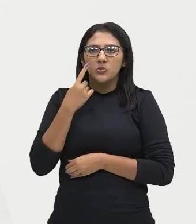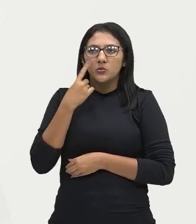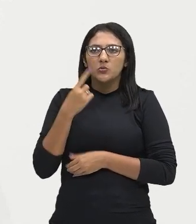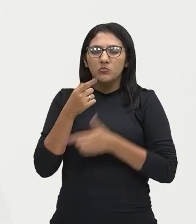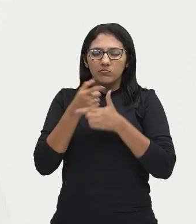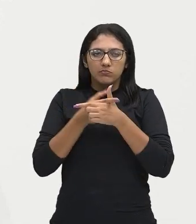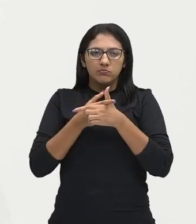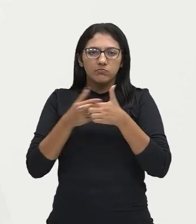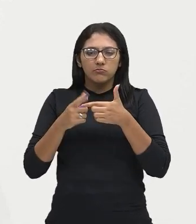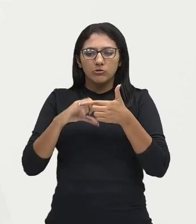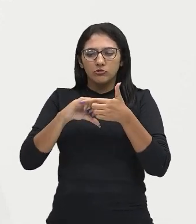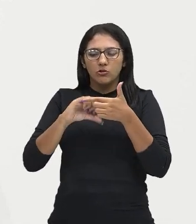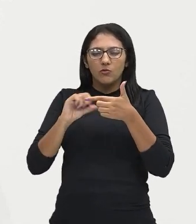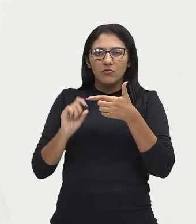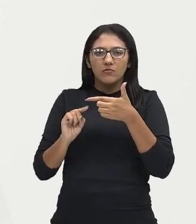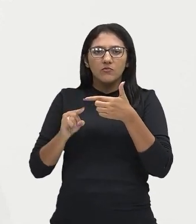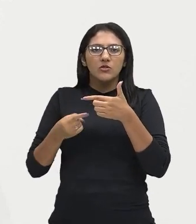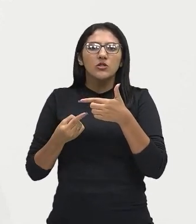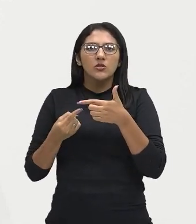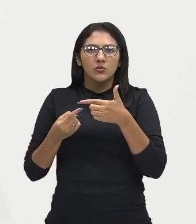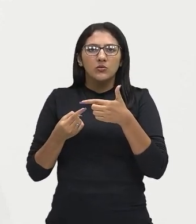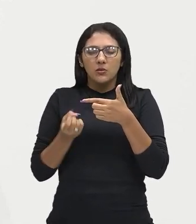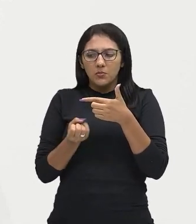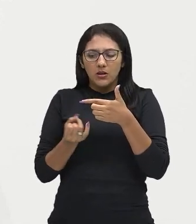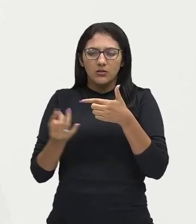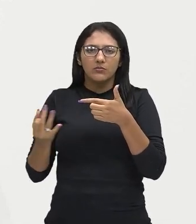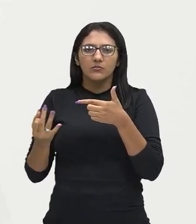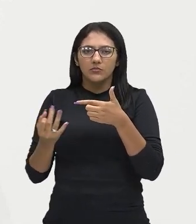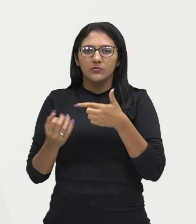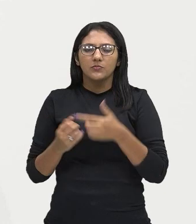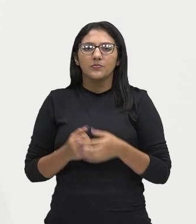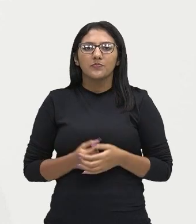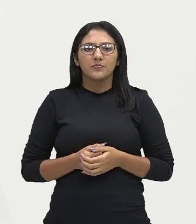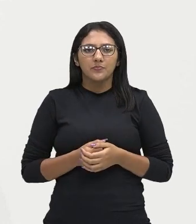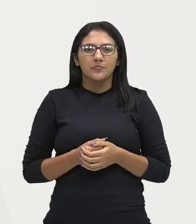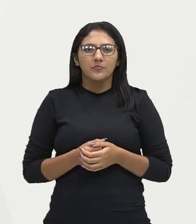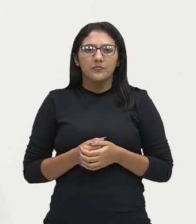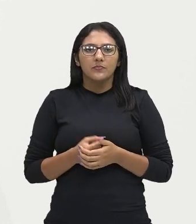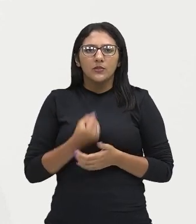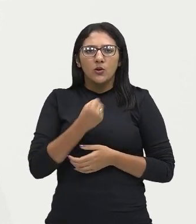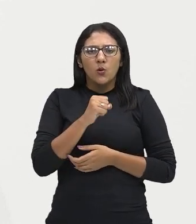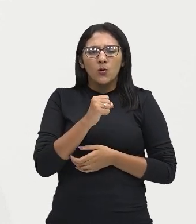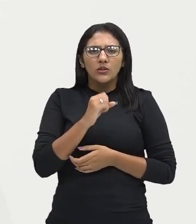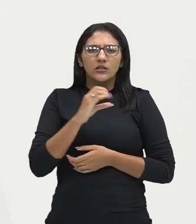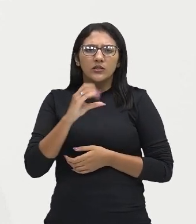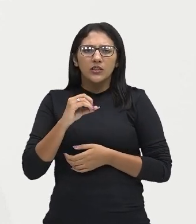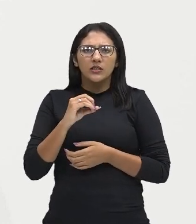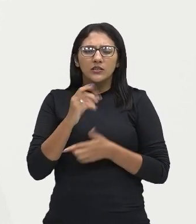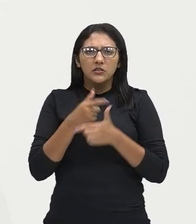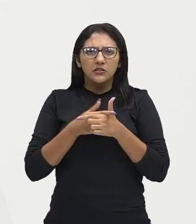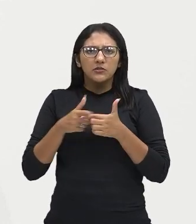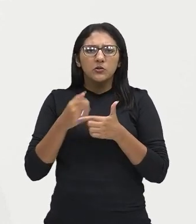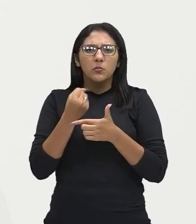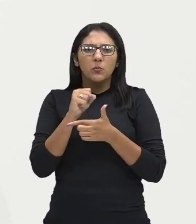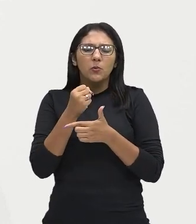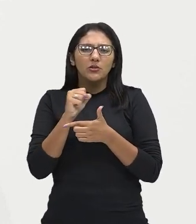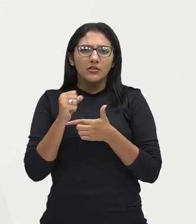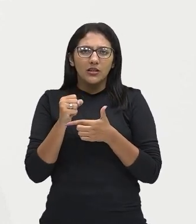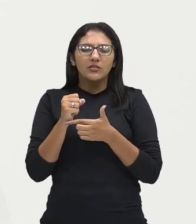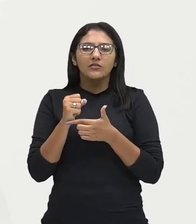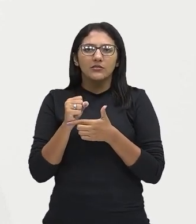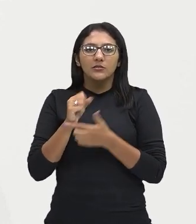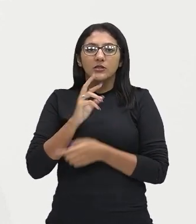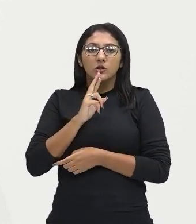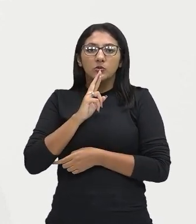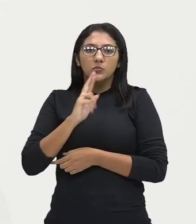uma vírgula para começar a iniciar um quociente decimal. E aí 80 dividido por 80, pessoal, ficou fácil, né? 80 para 80, a